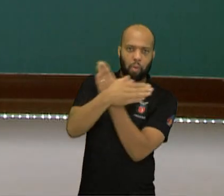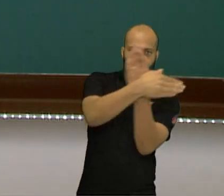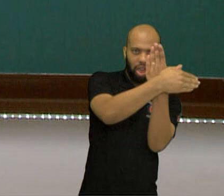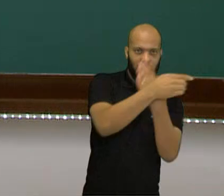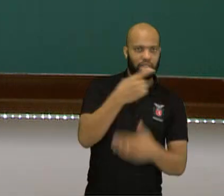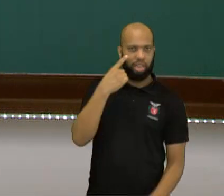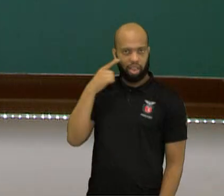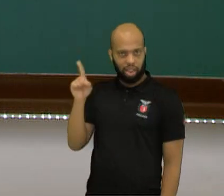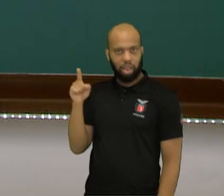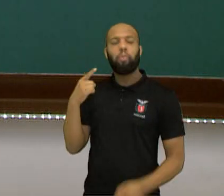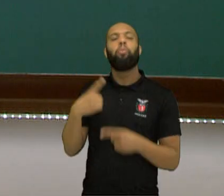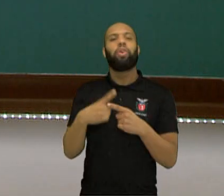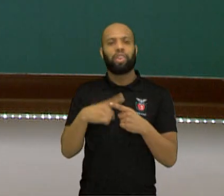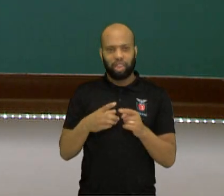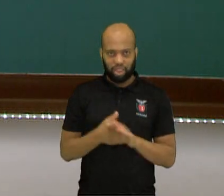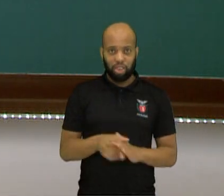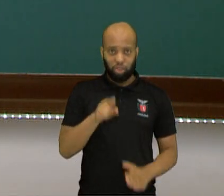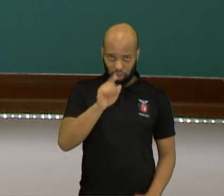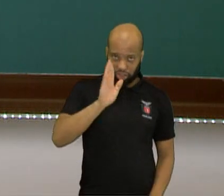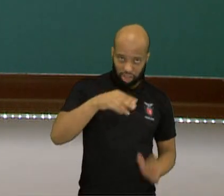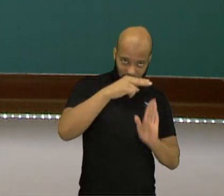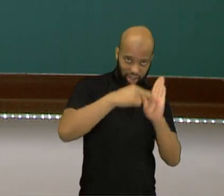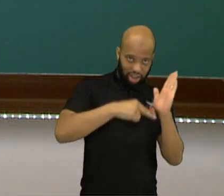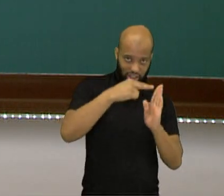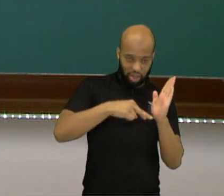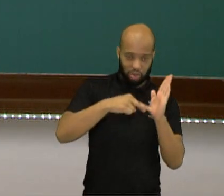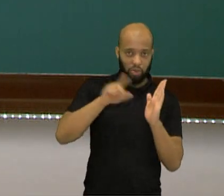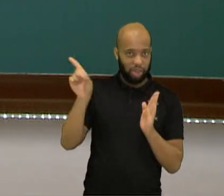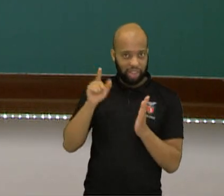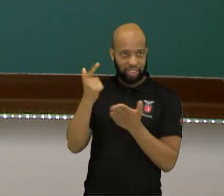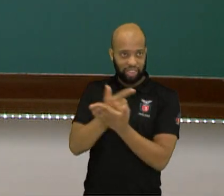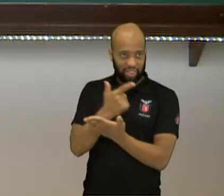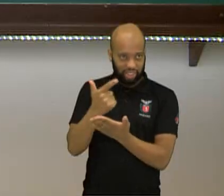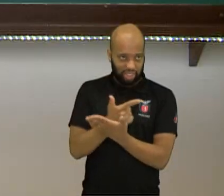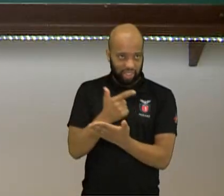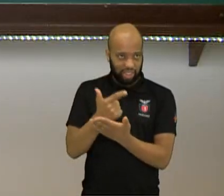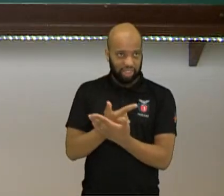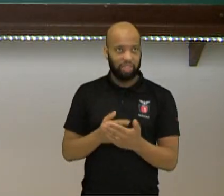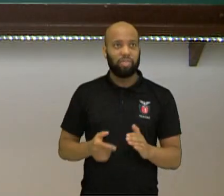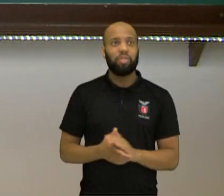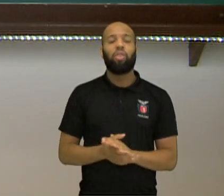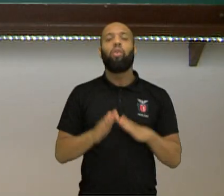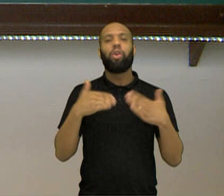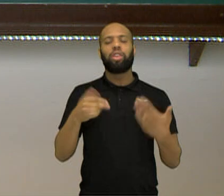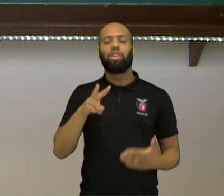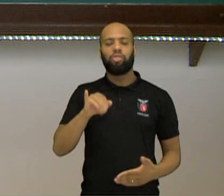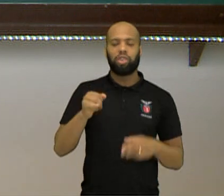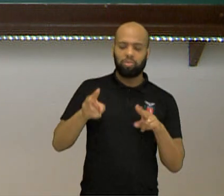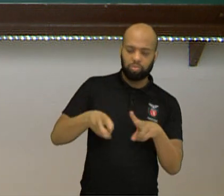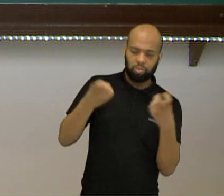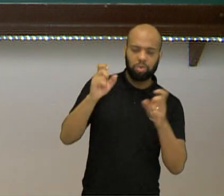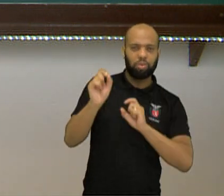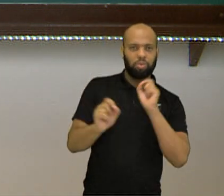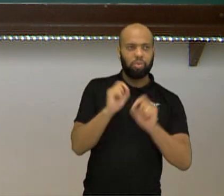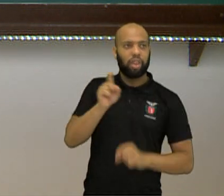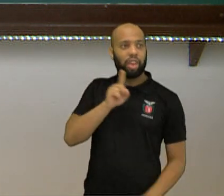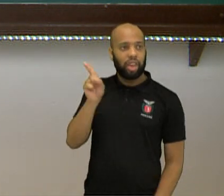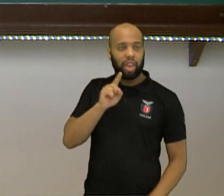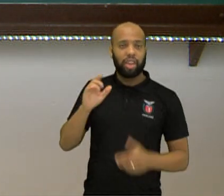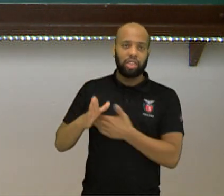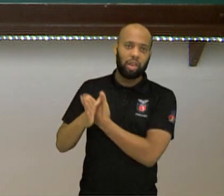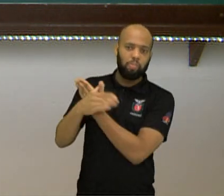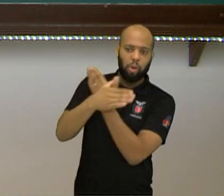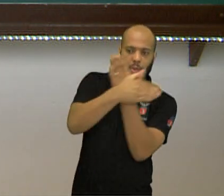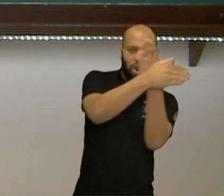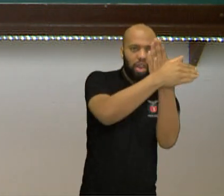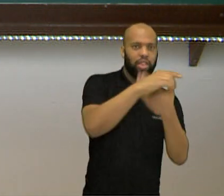não está à toa. Para quem já leu o livro Inocência, de Toné, vai perceber que essa borboleta